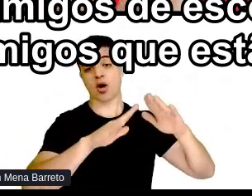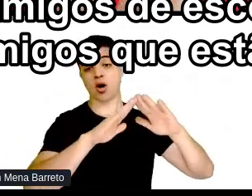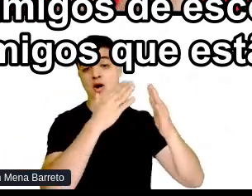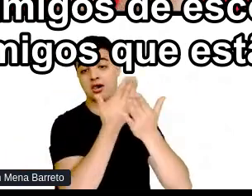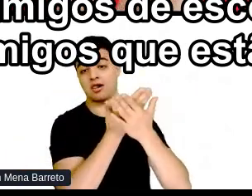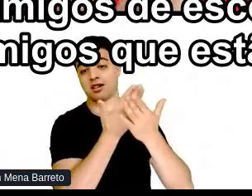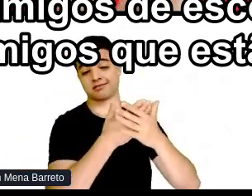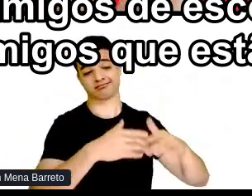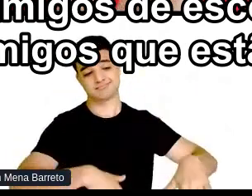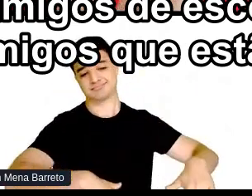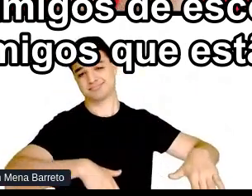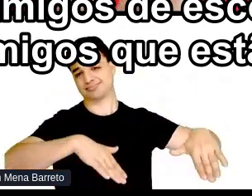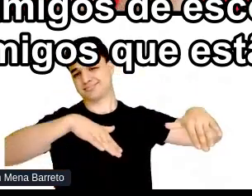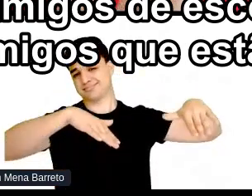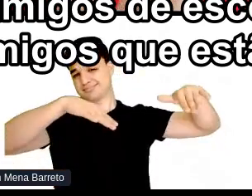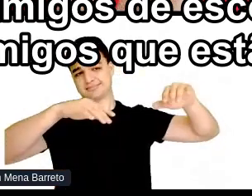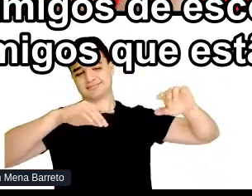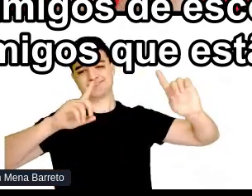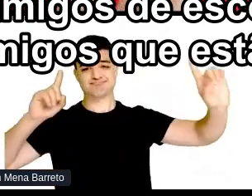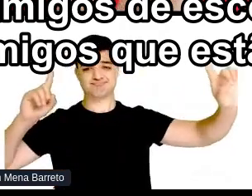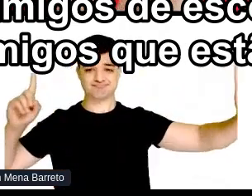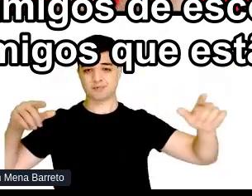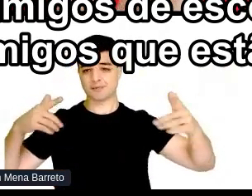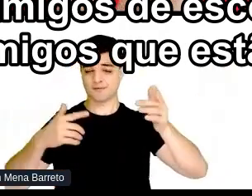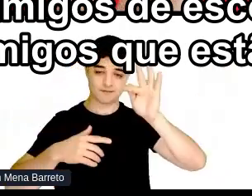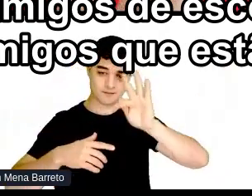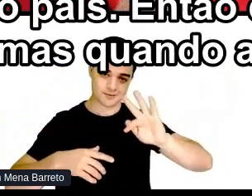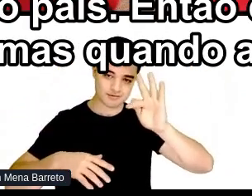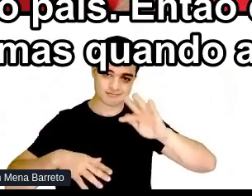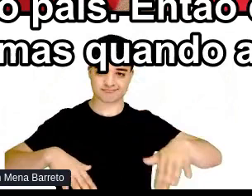A gente também tem a questão da linguagem da